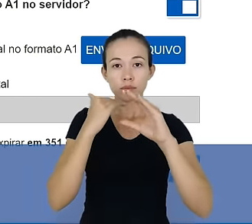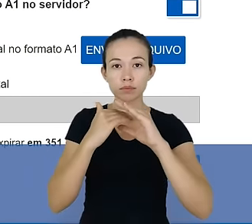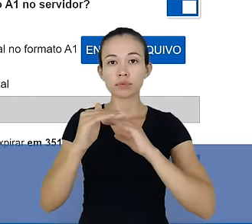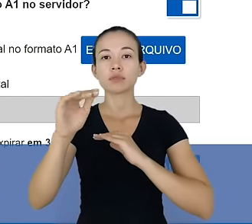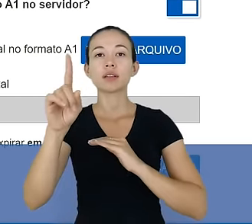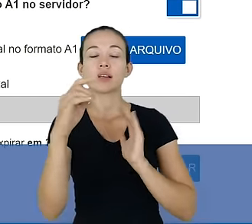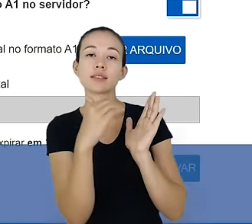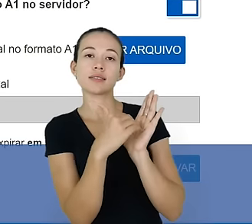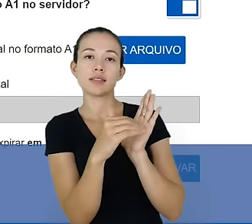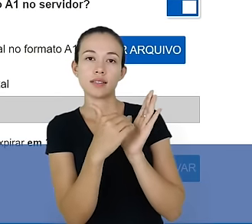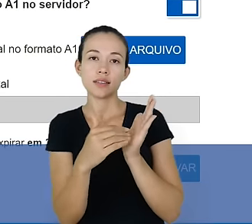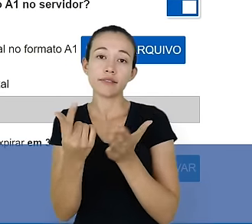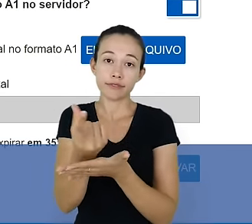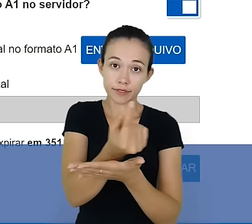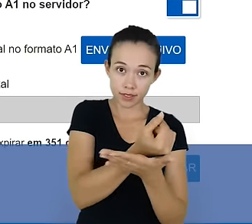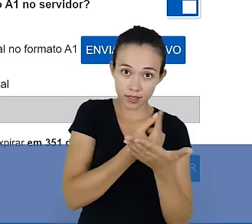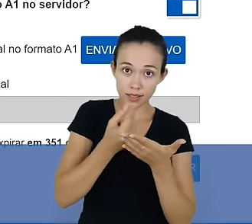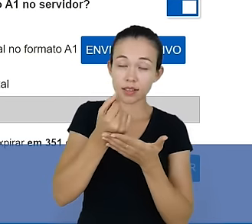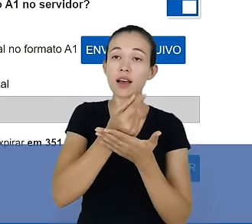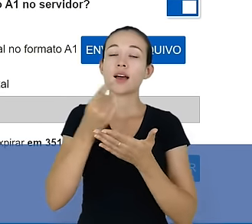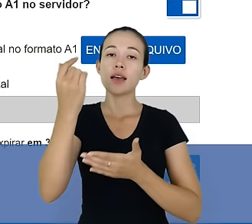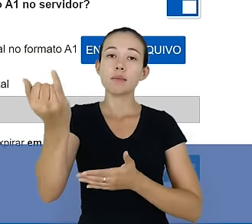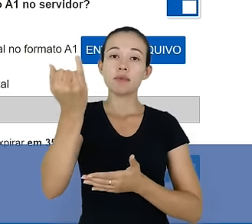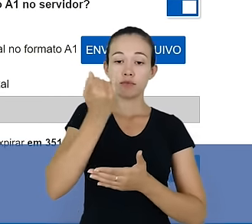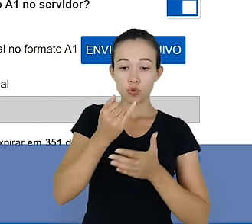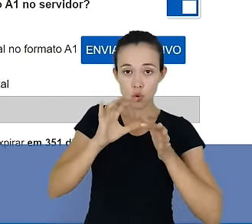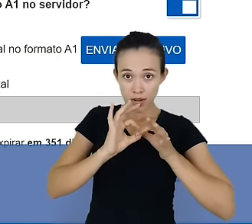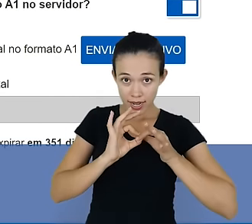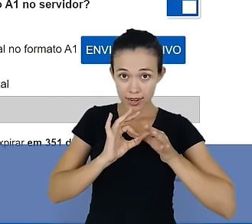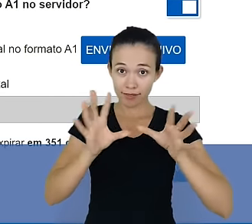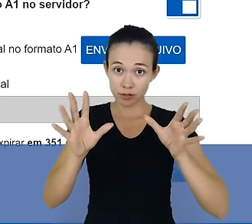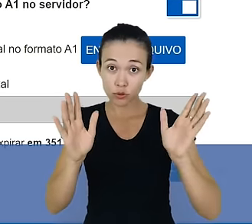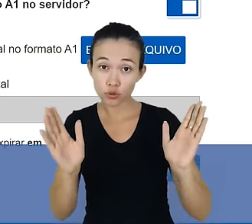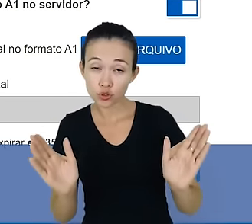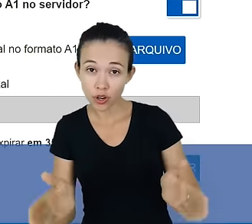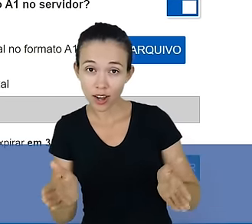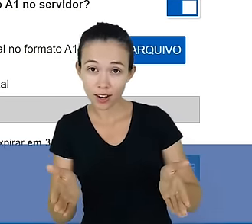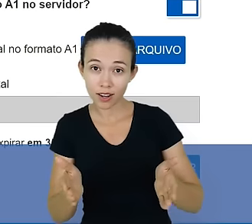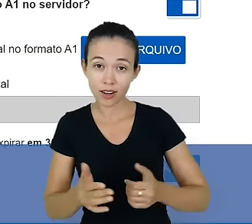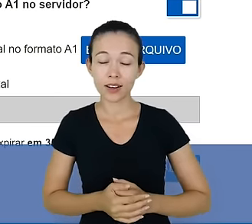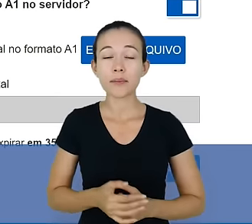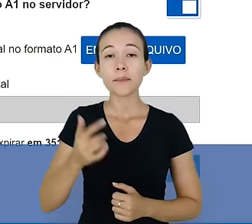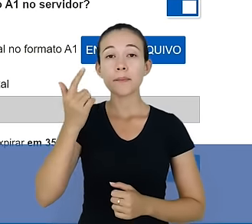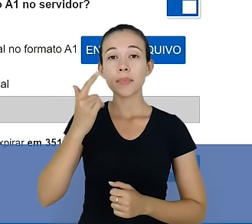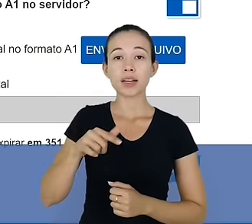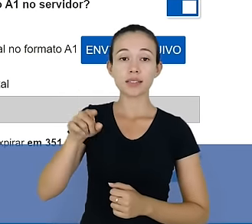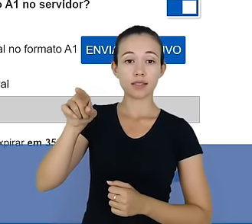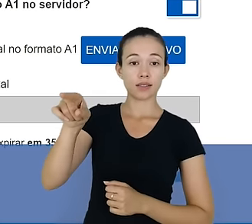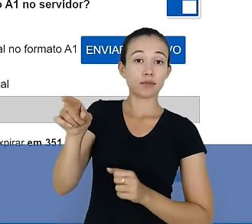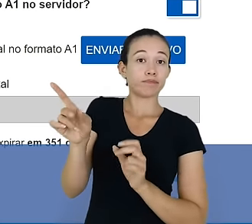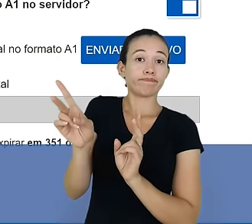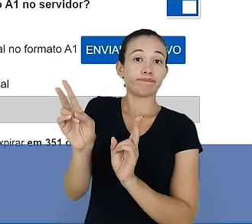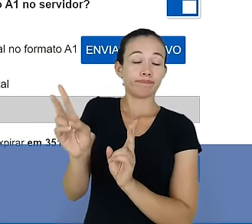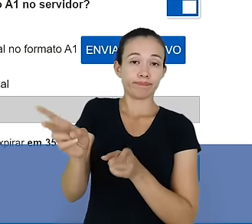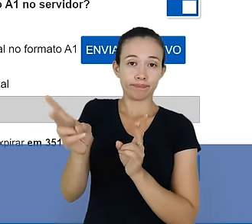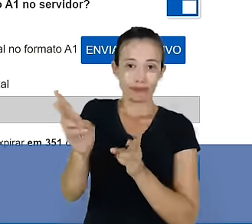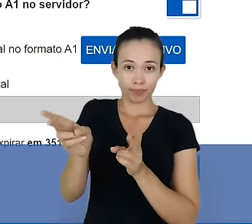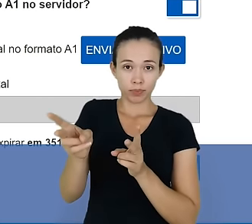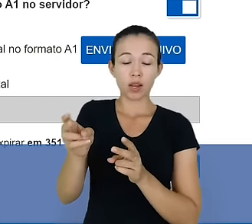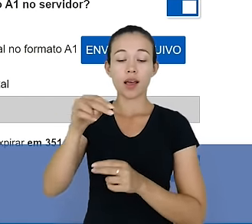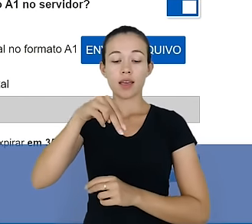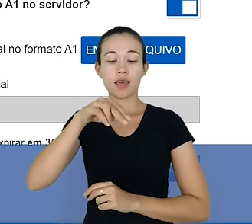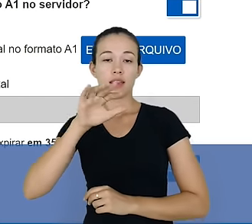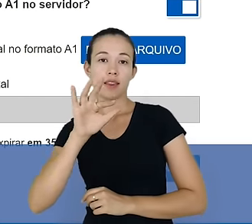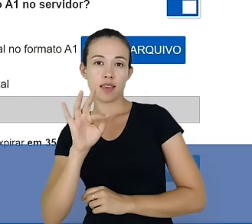Secretaria da Fazenda recebi a autorização quando eu recebo a autorização e eu deixo isso aqui acionado eu já transmito a